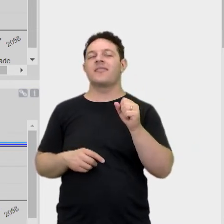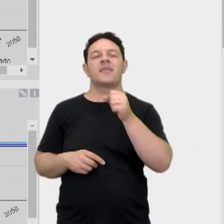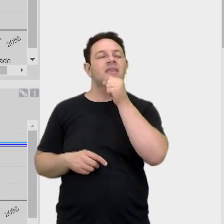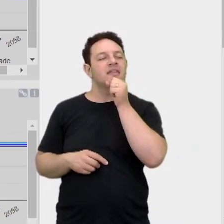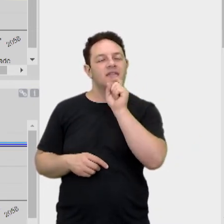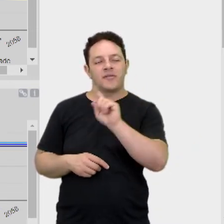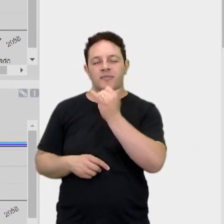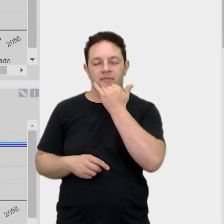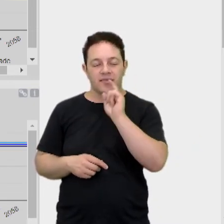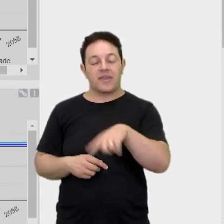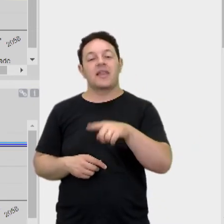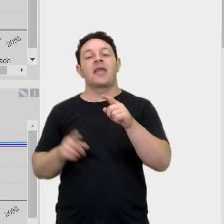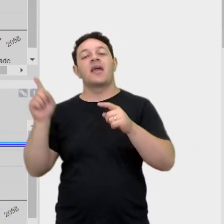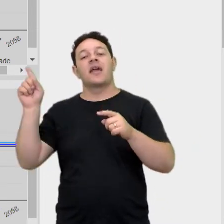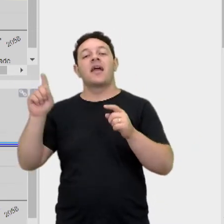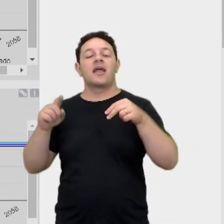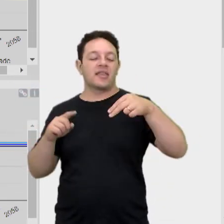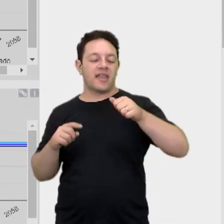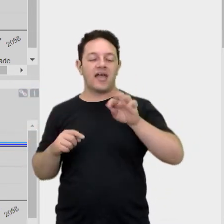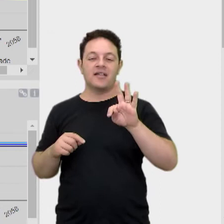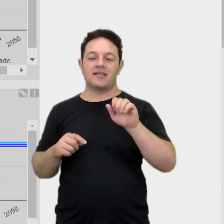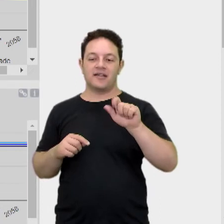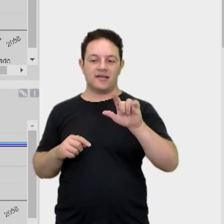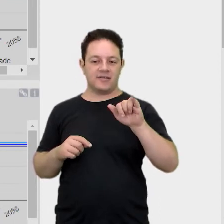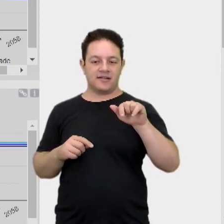aí é 15,8 a cada 1.000